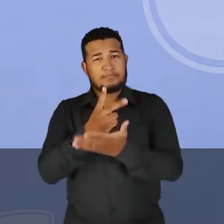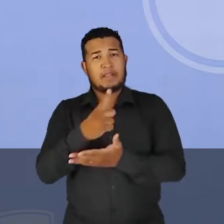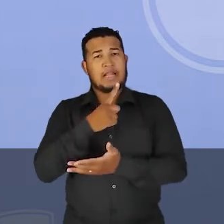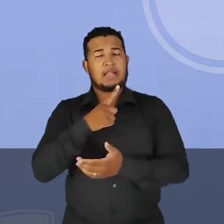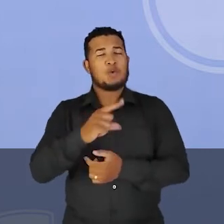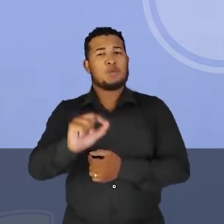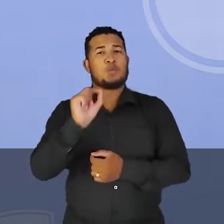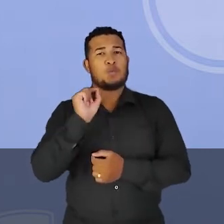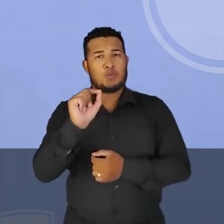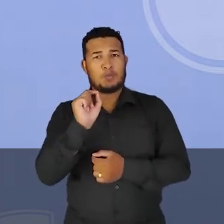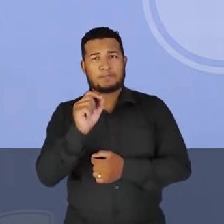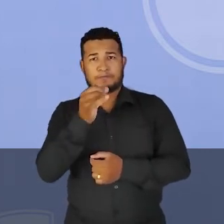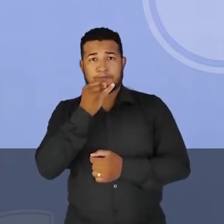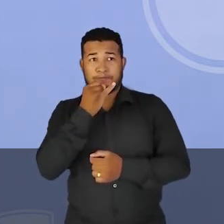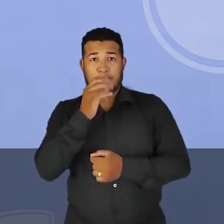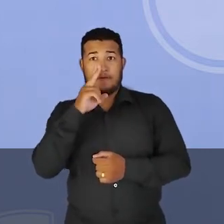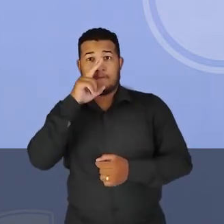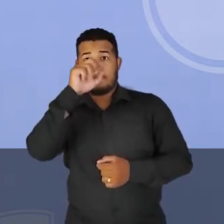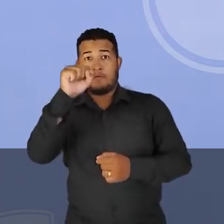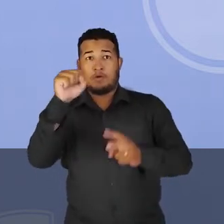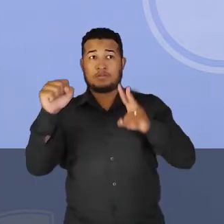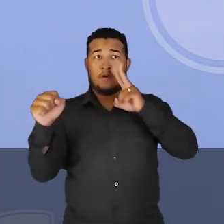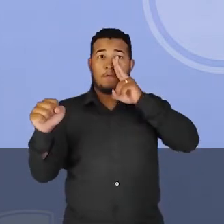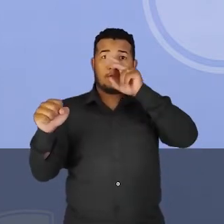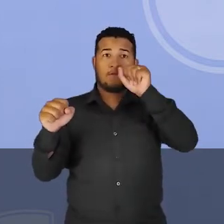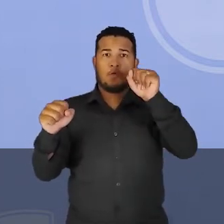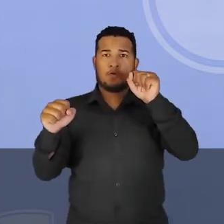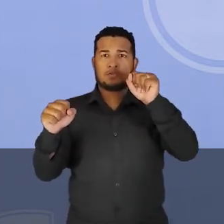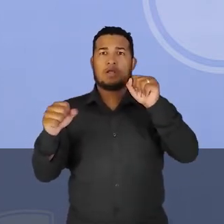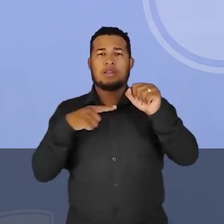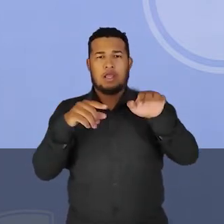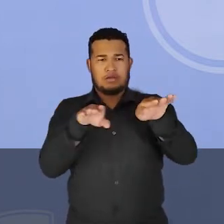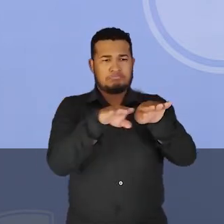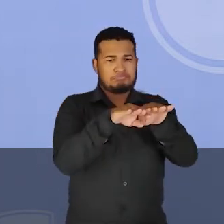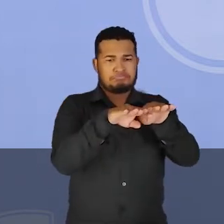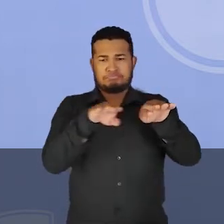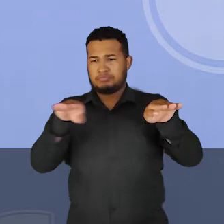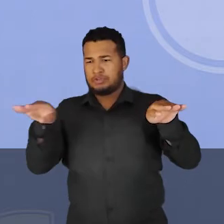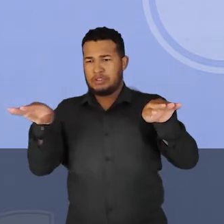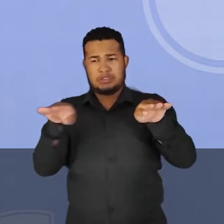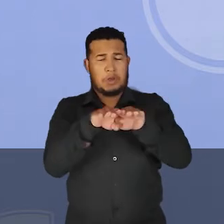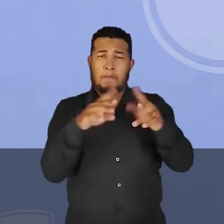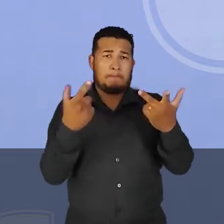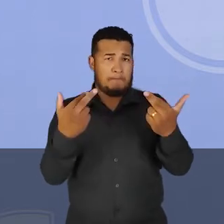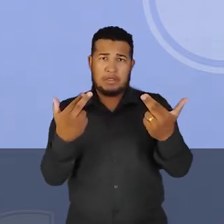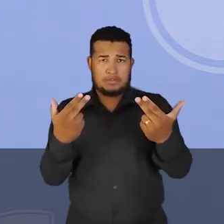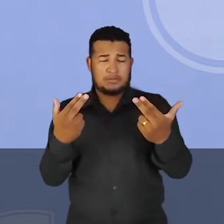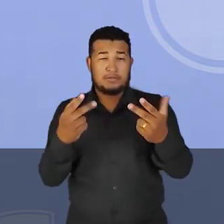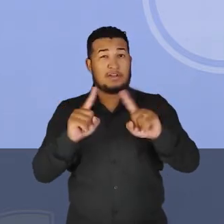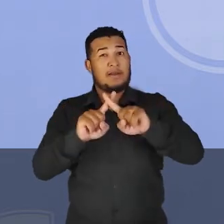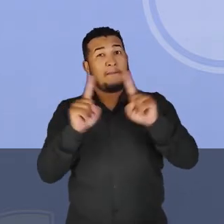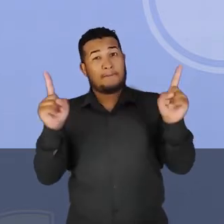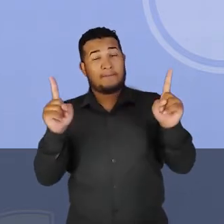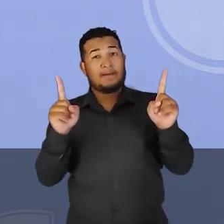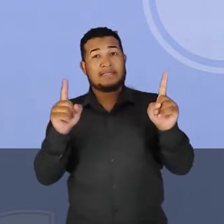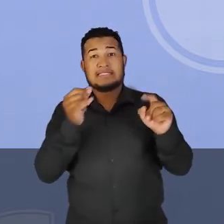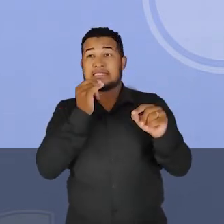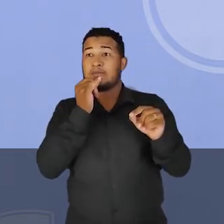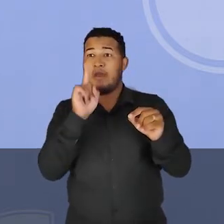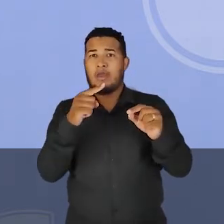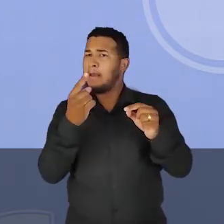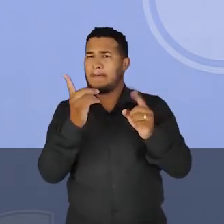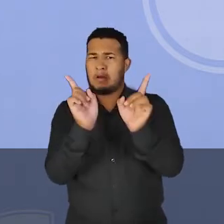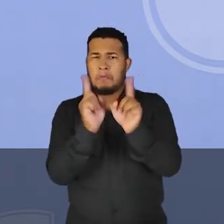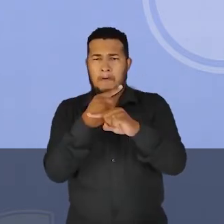tivermos duas forças de mesma direção ou de mesmas direções, porém sentidos